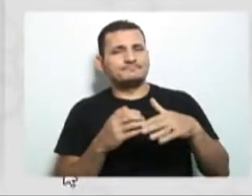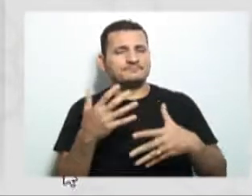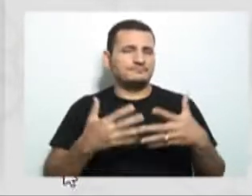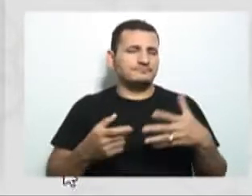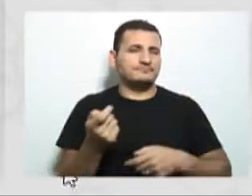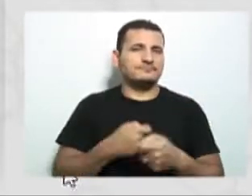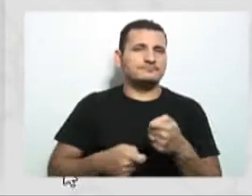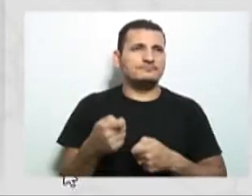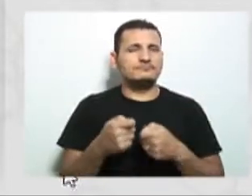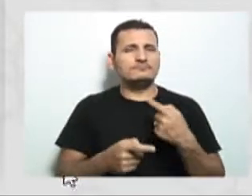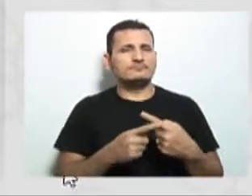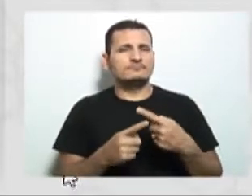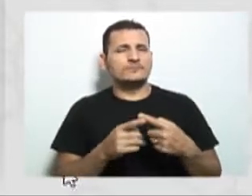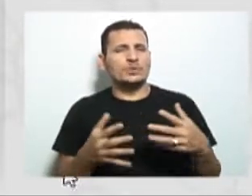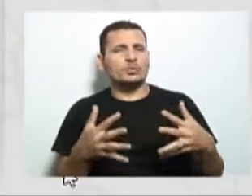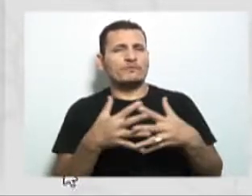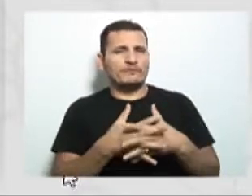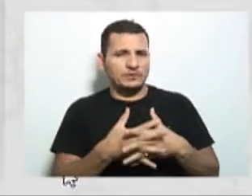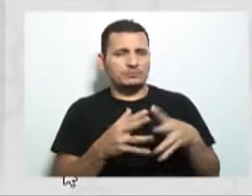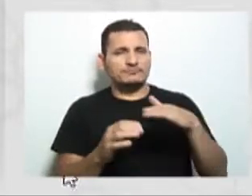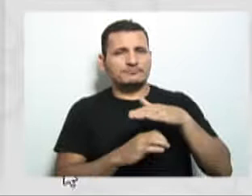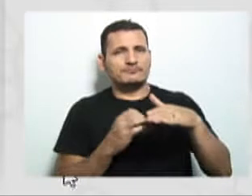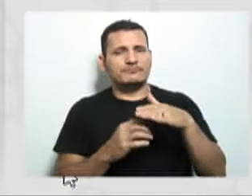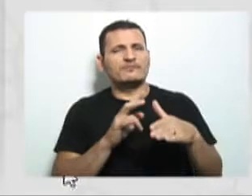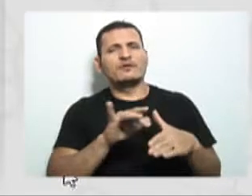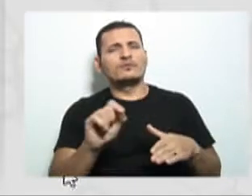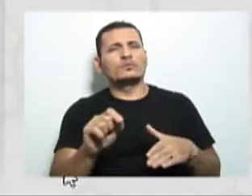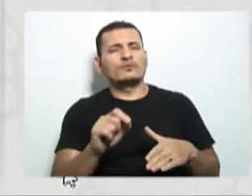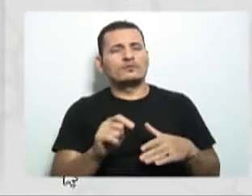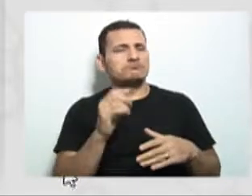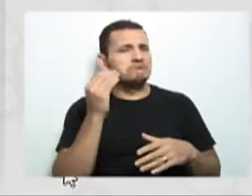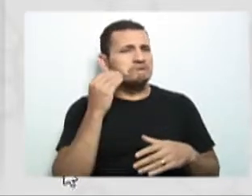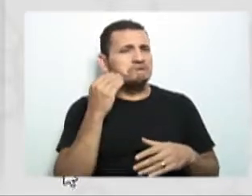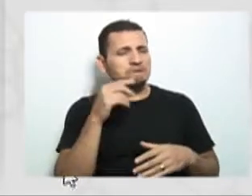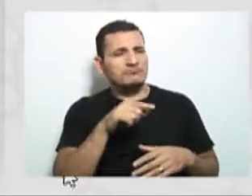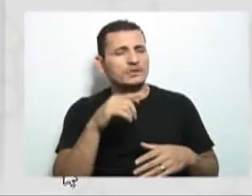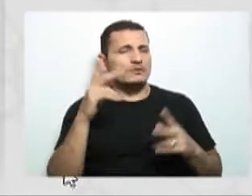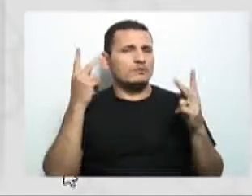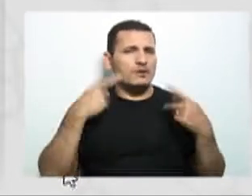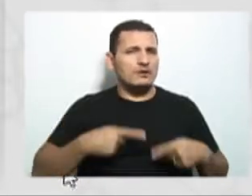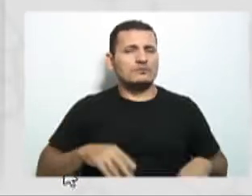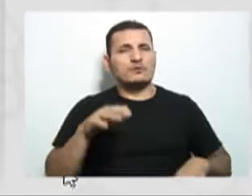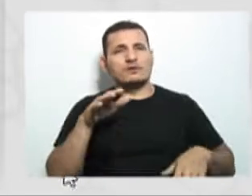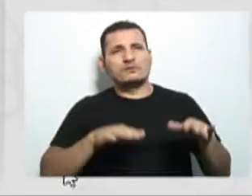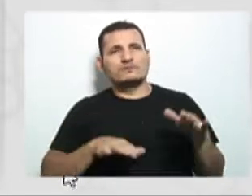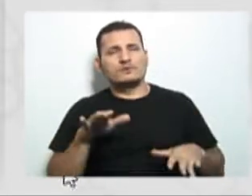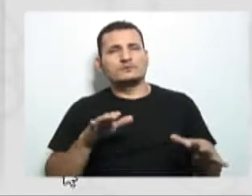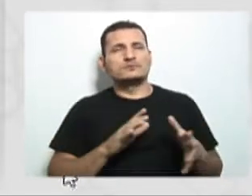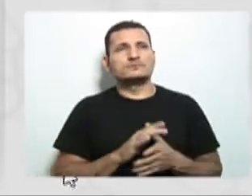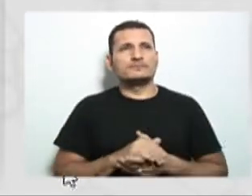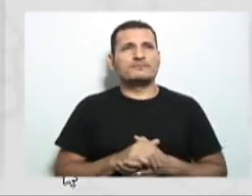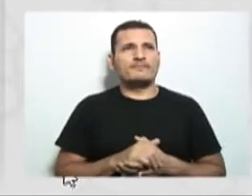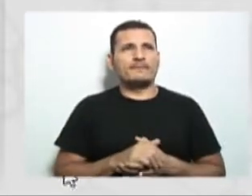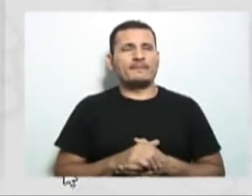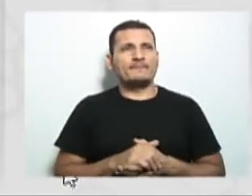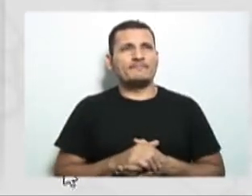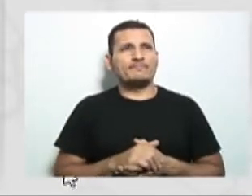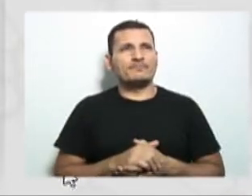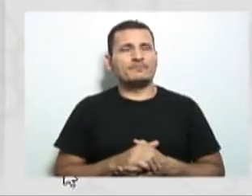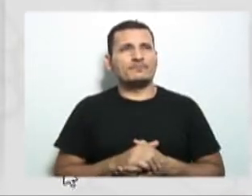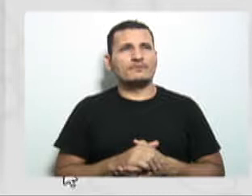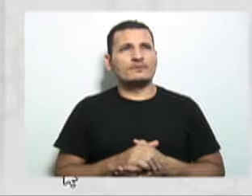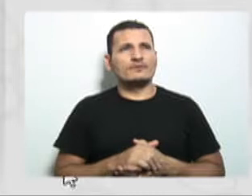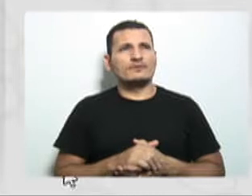conflito funcional vai levar em consideração o ser humano. Às vezes a deficiência, não é?